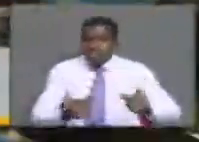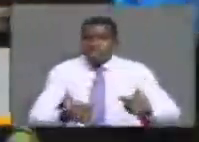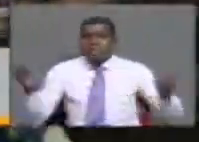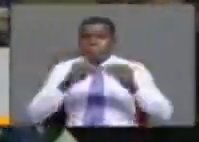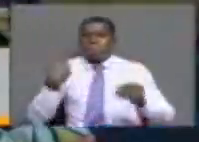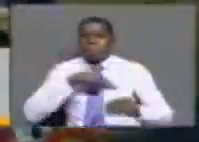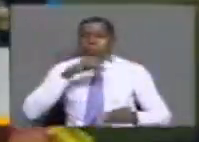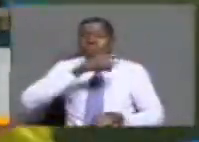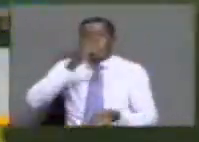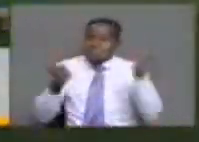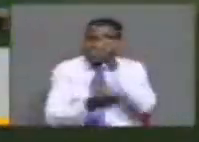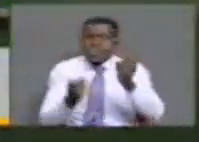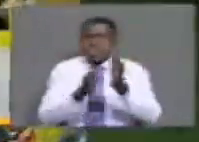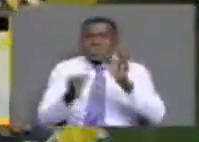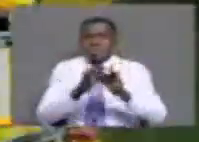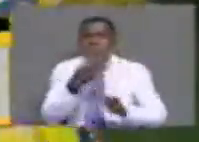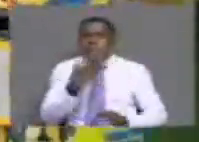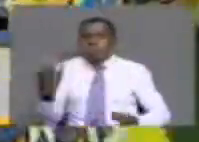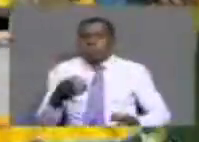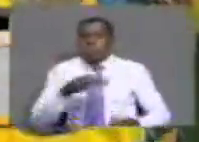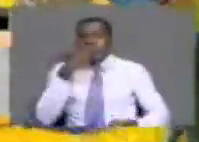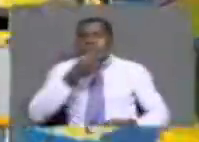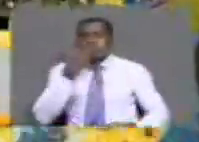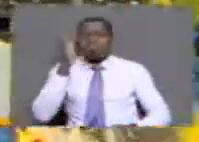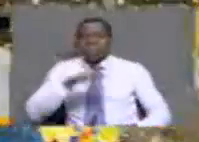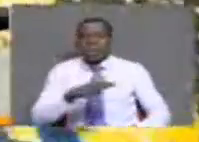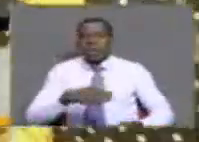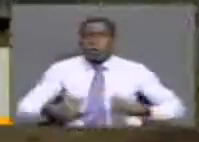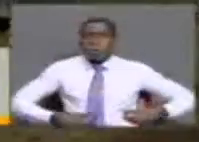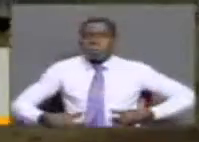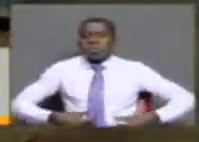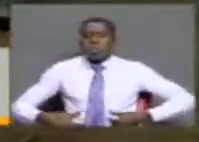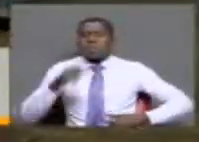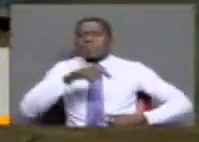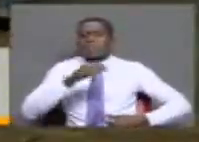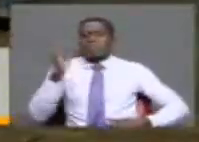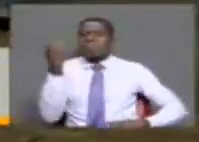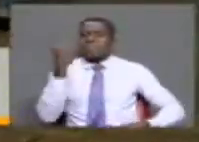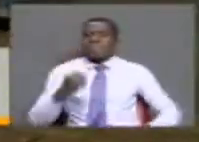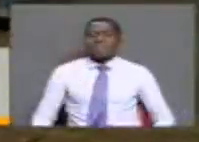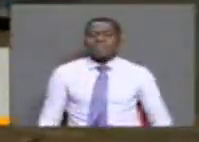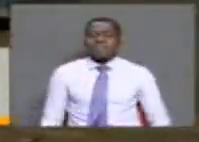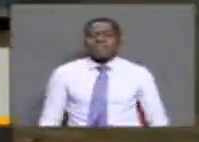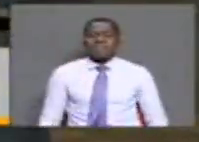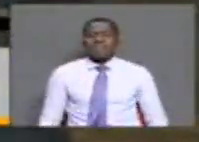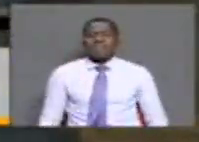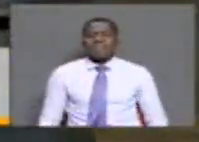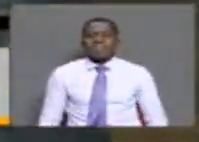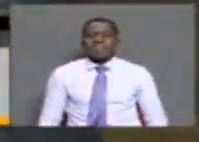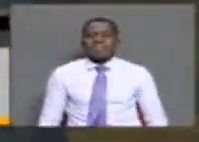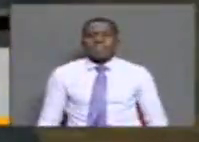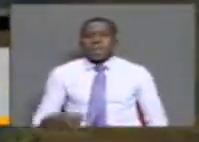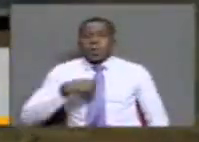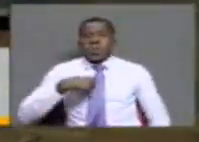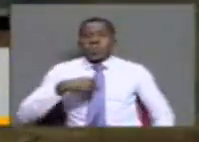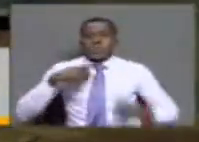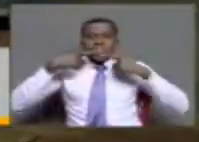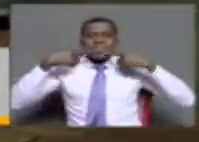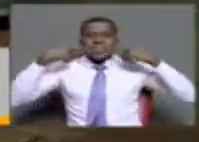mude o paradigma daquilo que tem sido a imagem da juventude local. Satisfação em ver